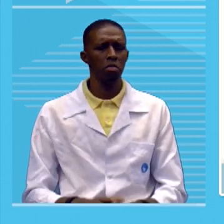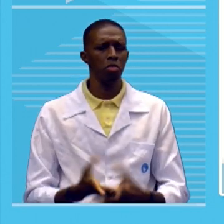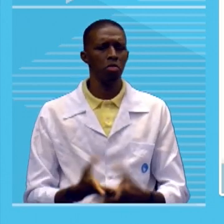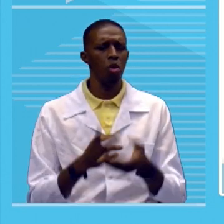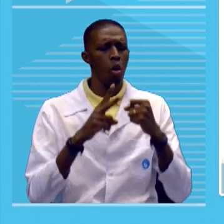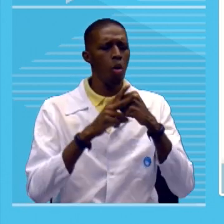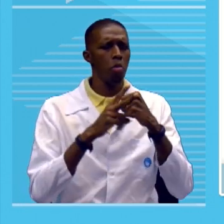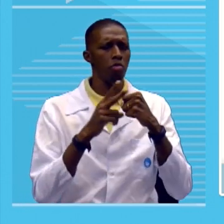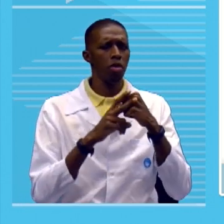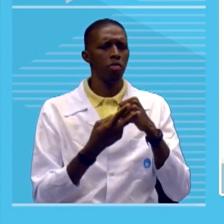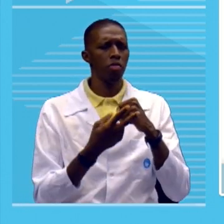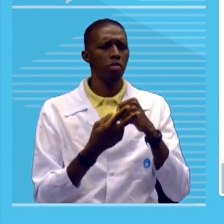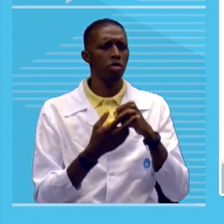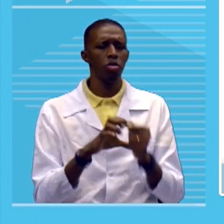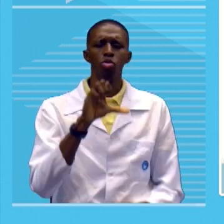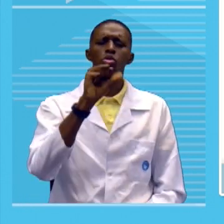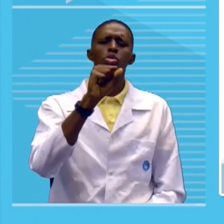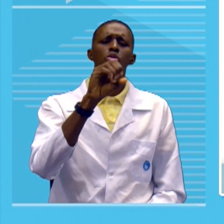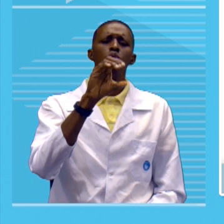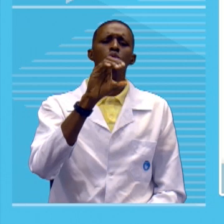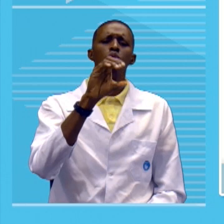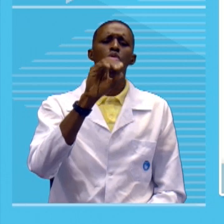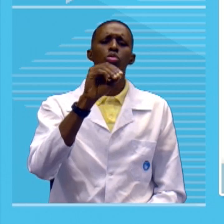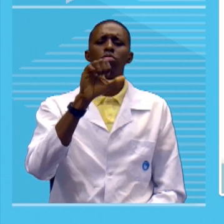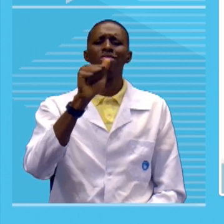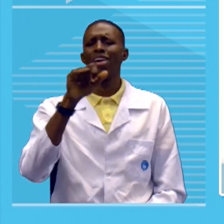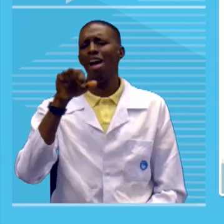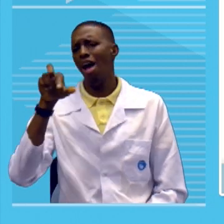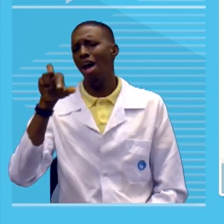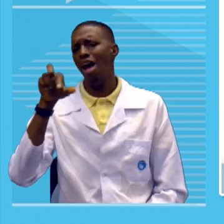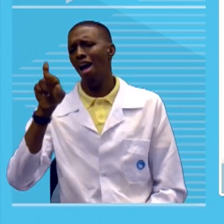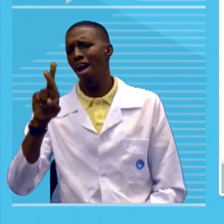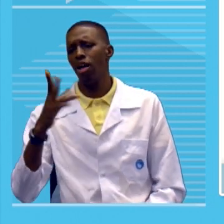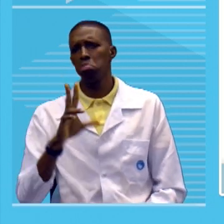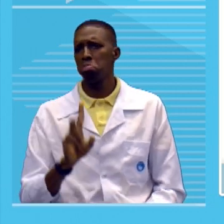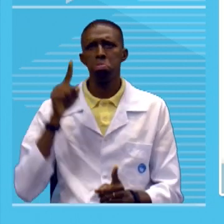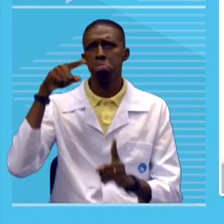som. E existe o verbo suar,